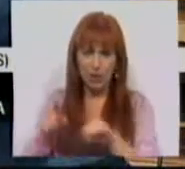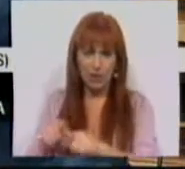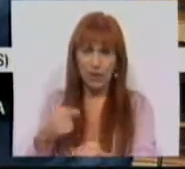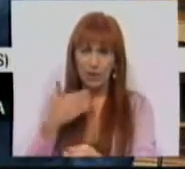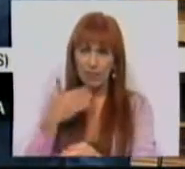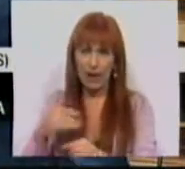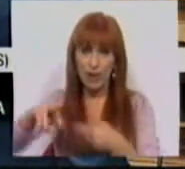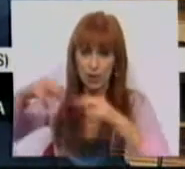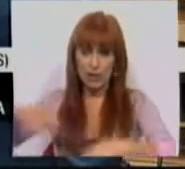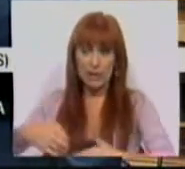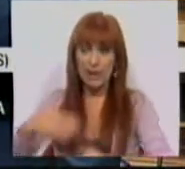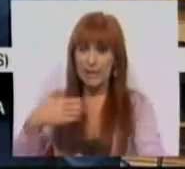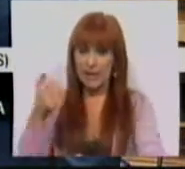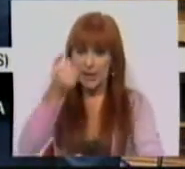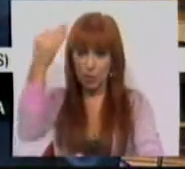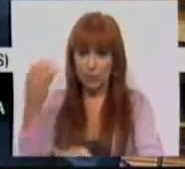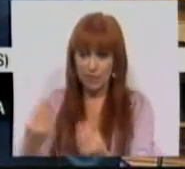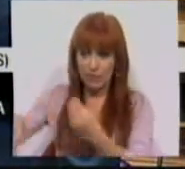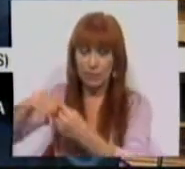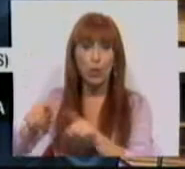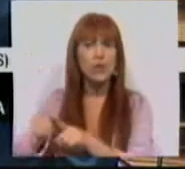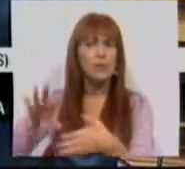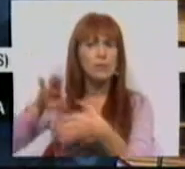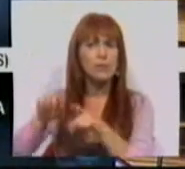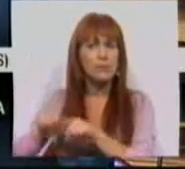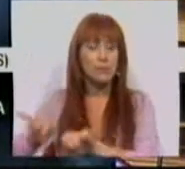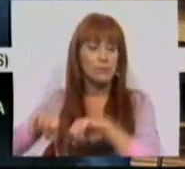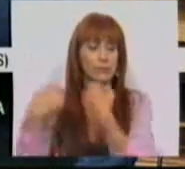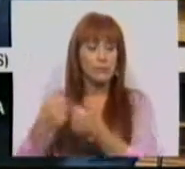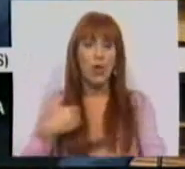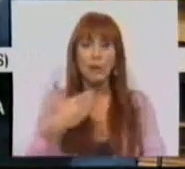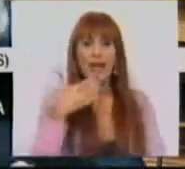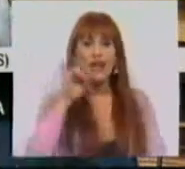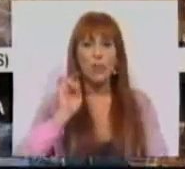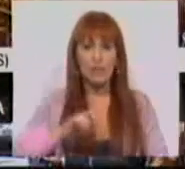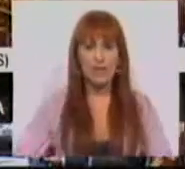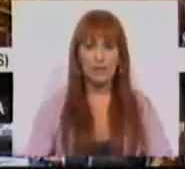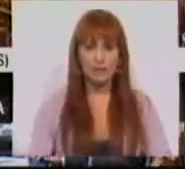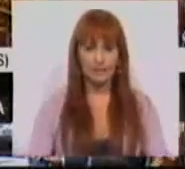pede e os autarcas, 75%, sejam para investir na região. Muito obrigado, Sr. Presidente.